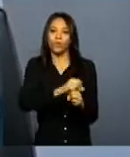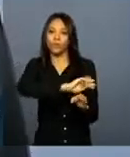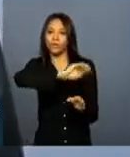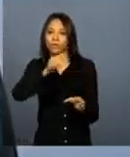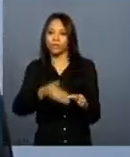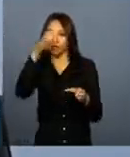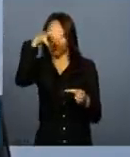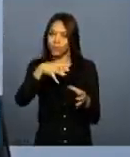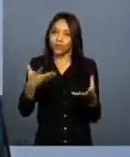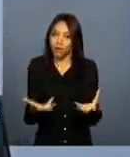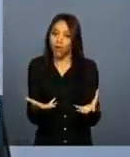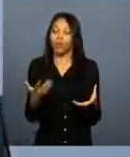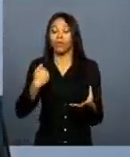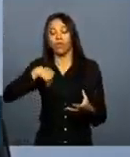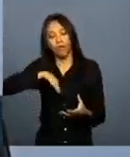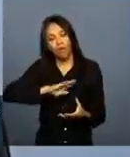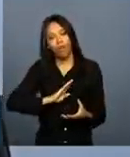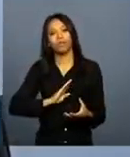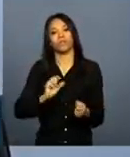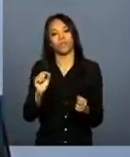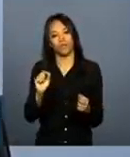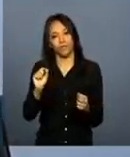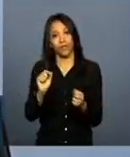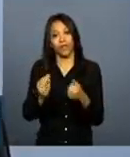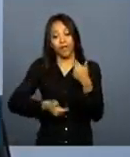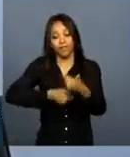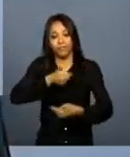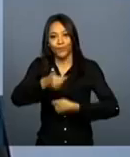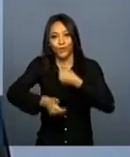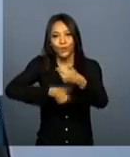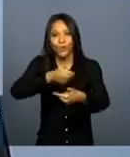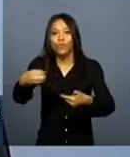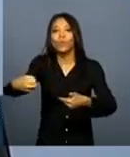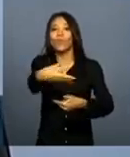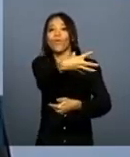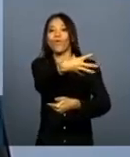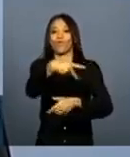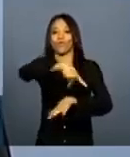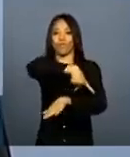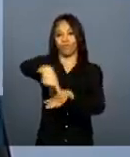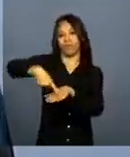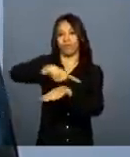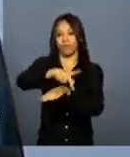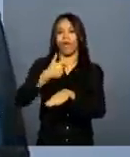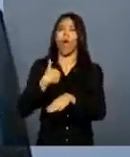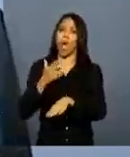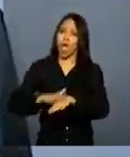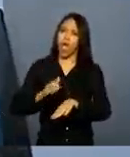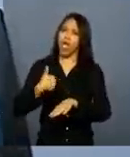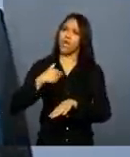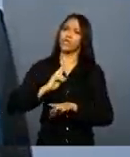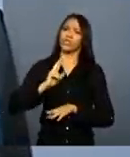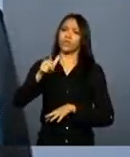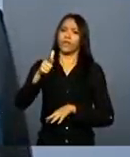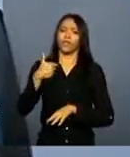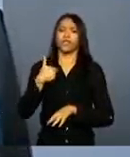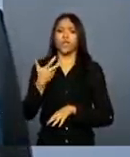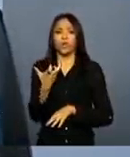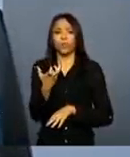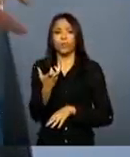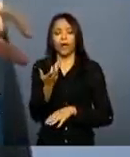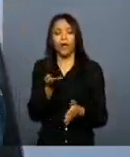E nós estamos construindo um novo Estado. Não só um Estado que olha e fala, eu tenho que ser diferente para chegar nos mais